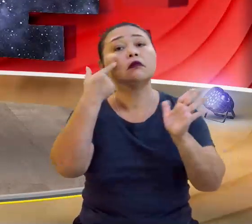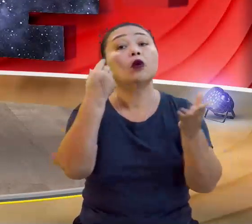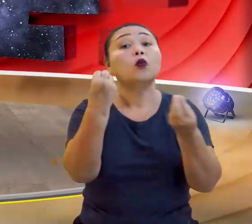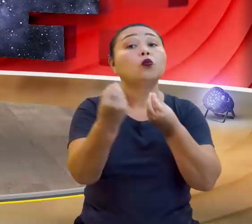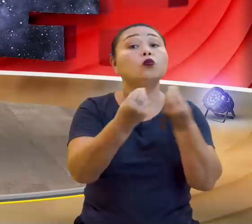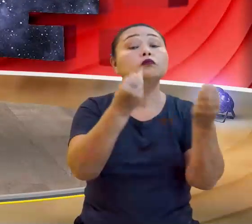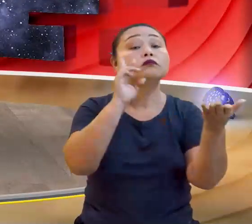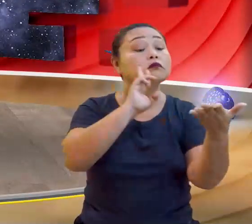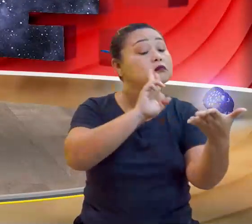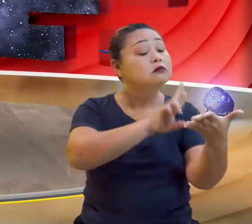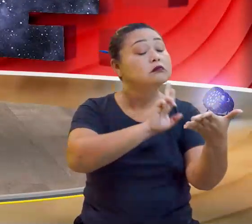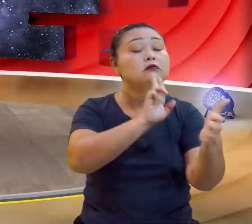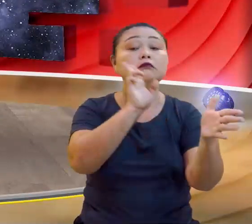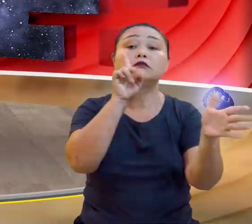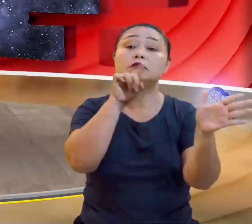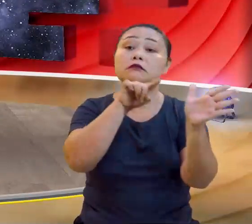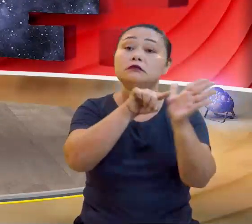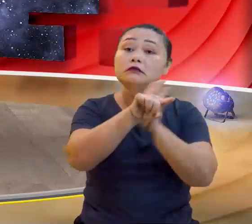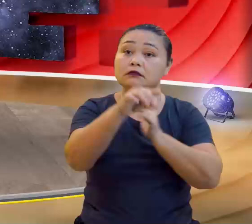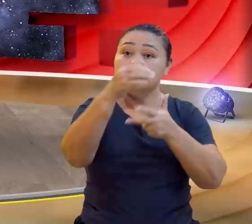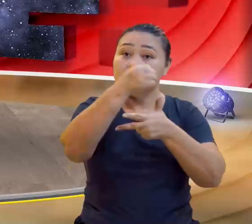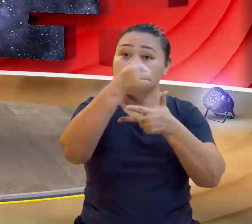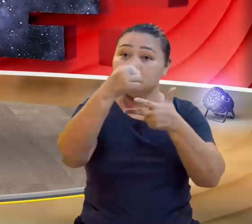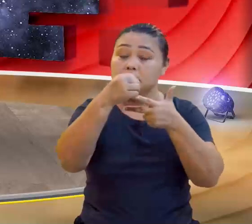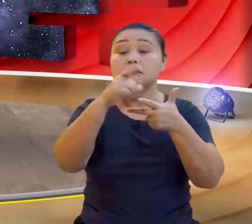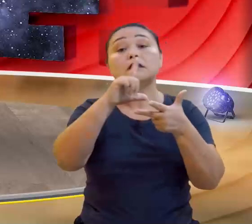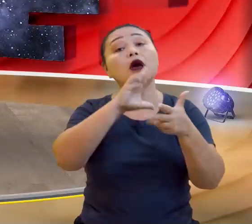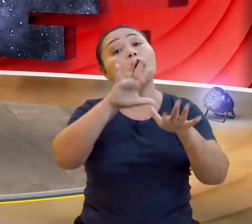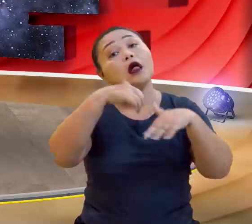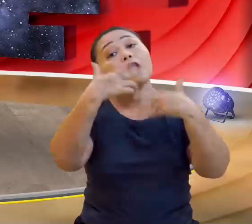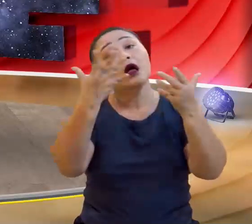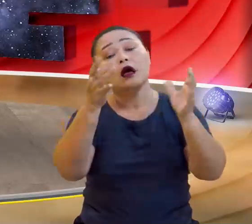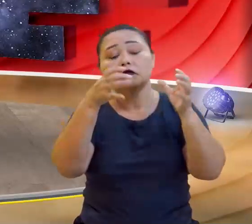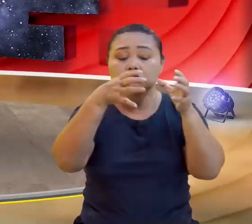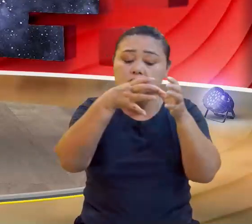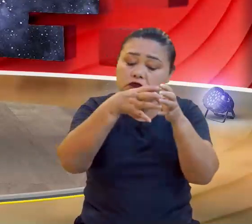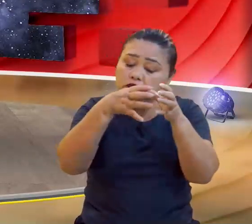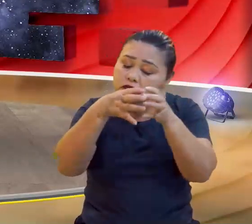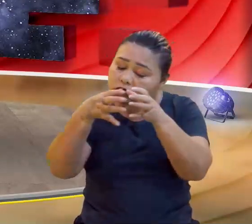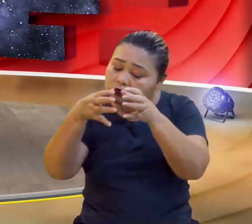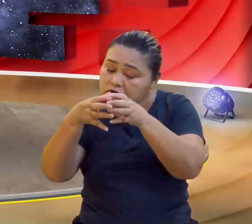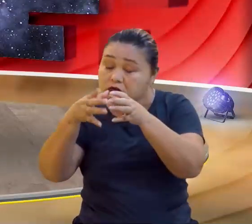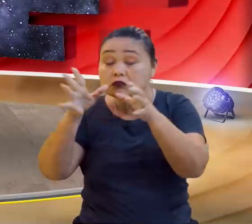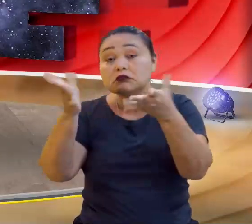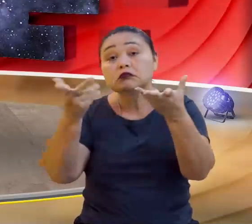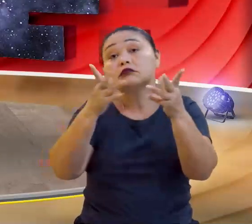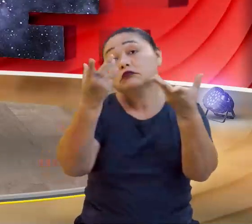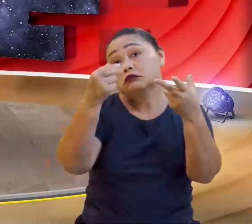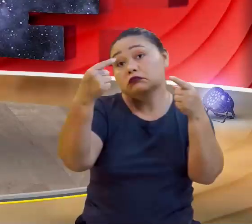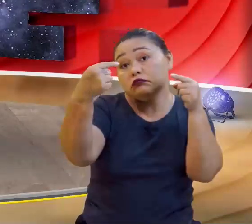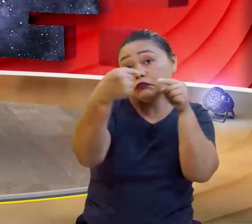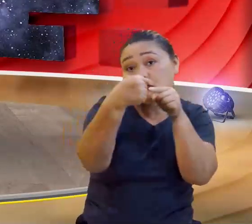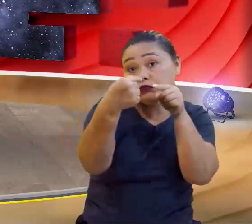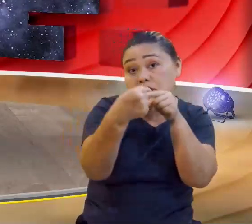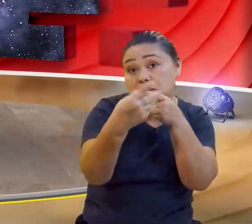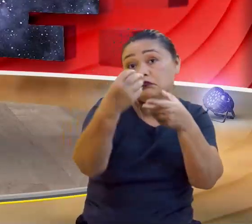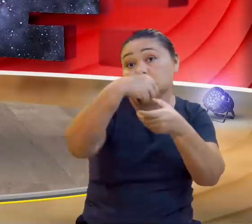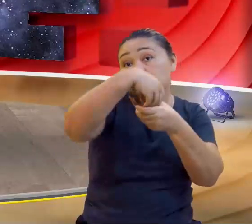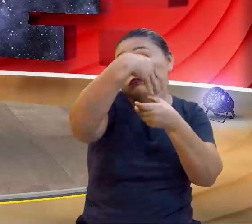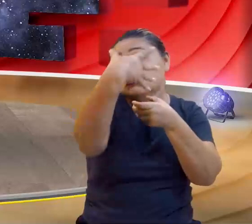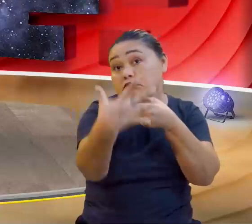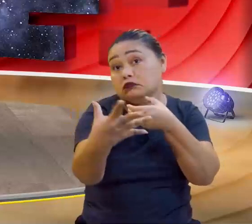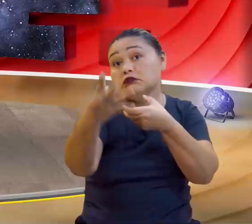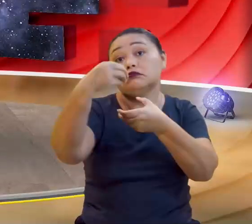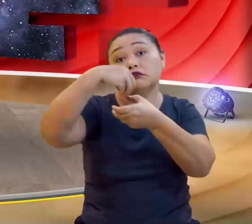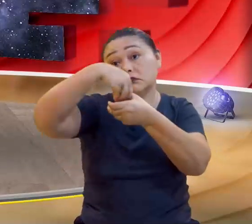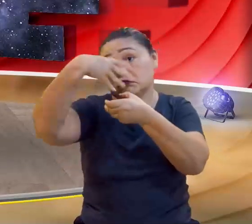são difíceis. É claro que nós vamos dividir de acordo com os conteúdos, de acordo com quem está estudando, para que vocês possam entender, mas não é complicado, não